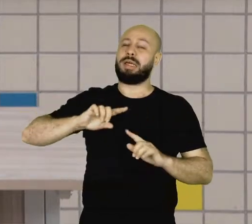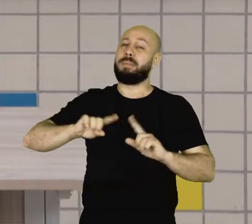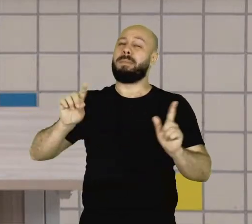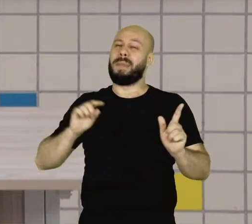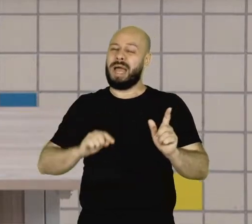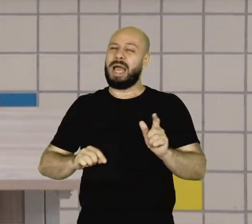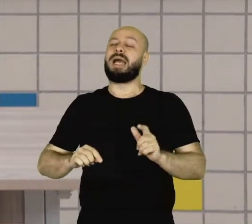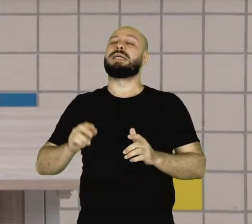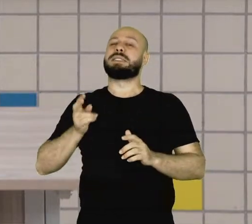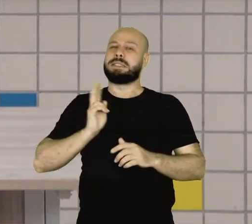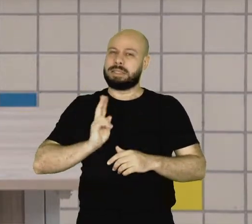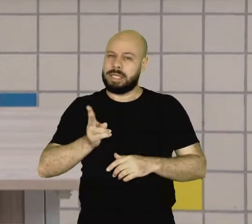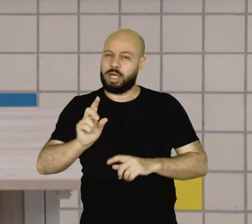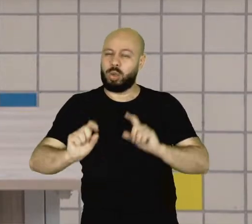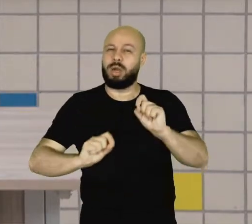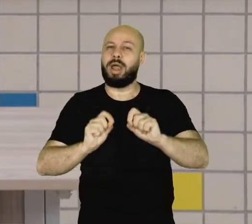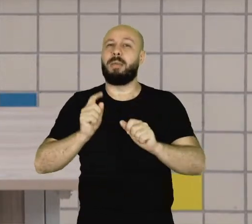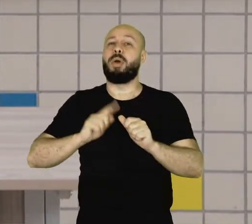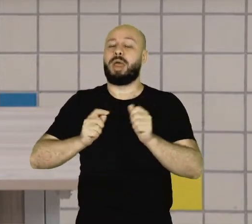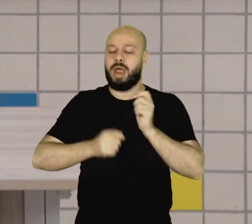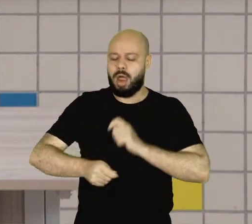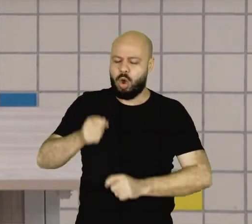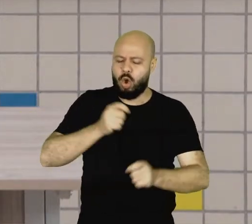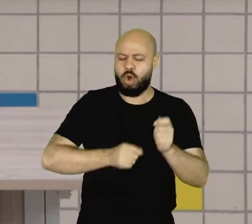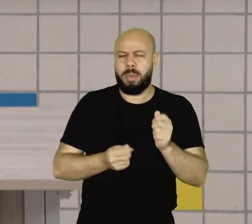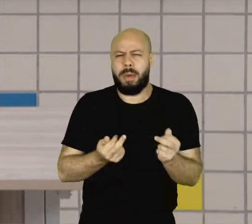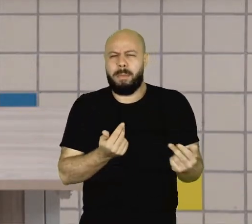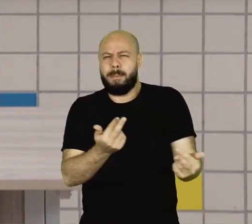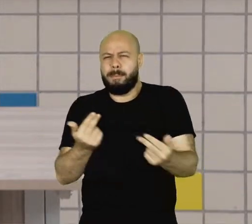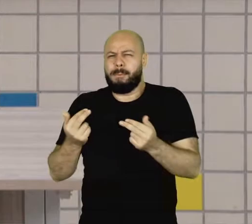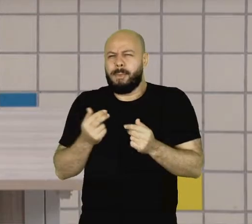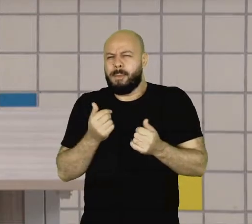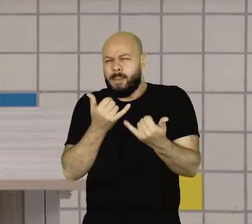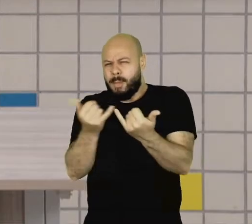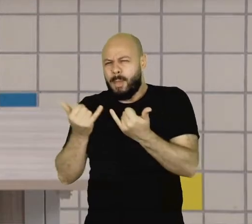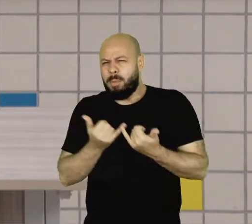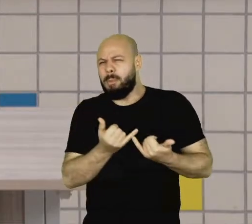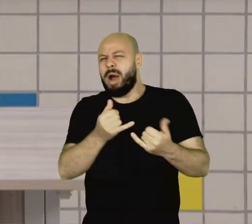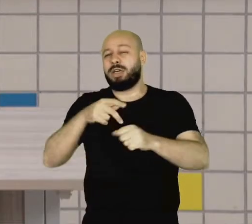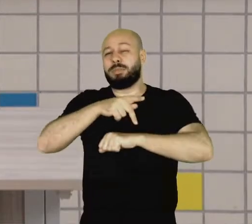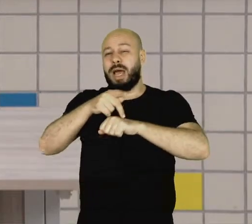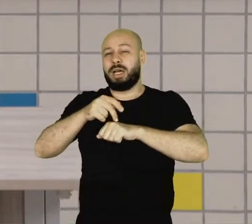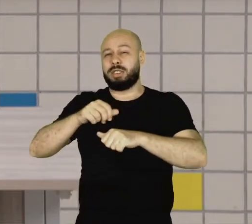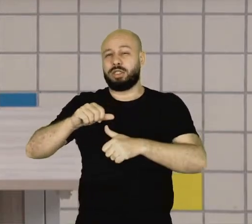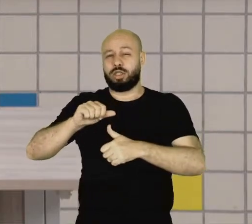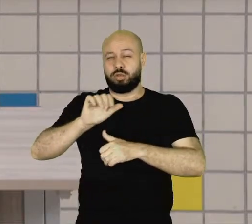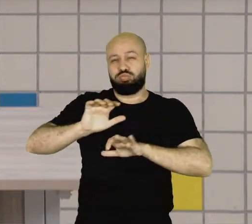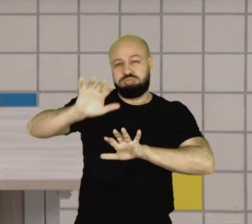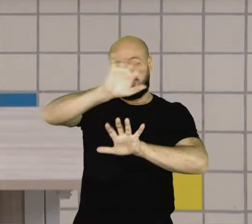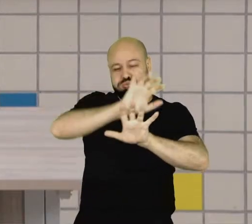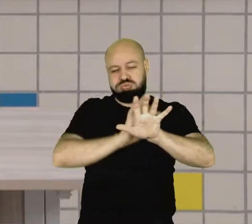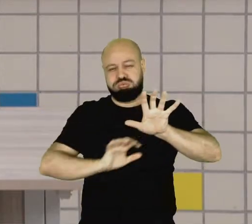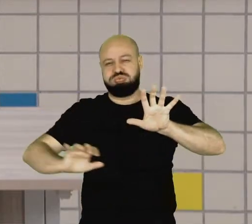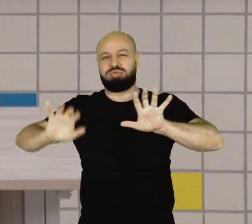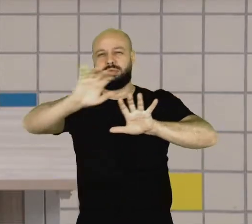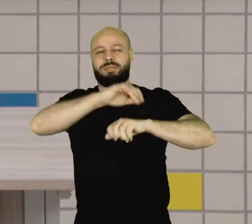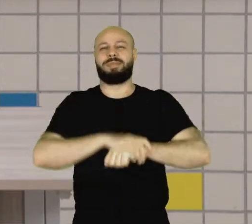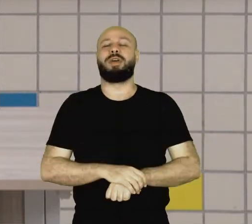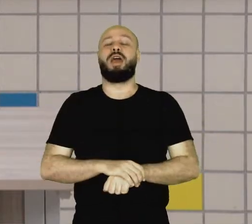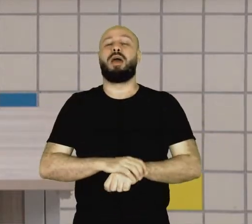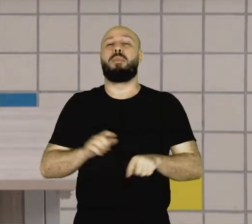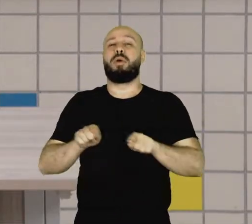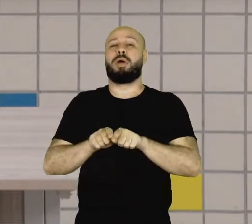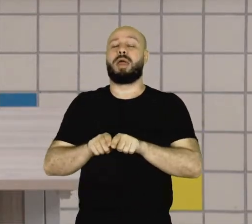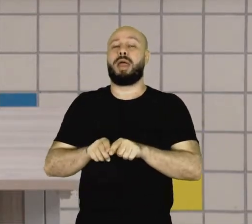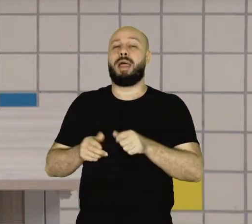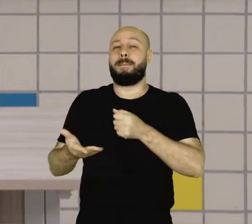mas ainda assim, porque ele tem uma economia semelhante aos demais. E essa economia ela é principalmente baseada em fatores agrícolas,